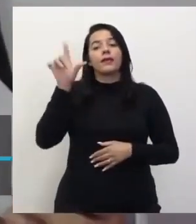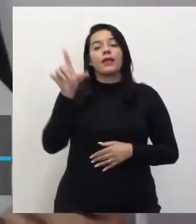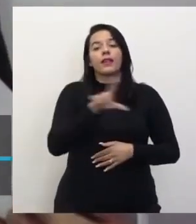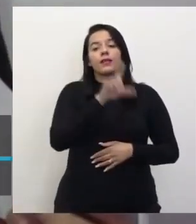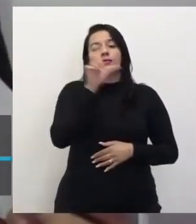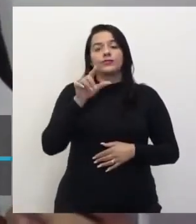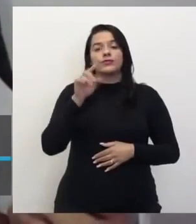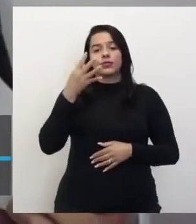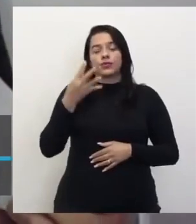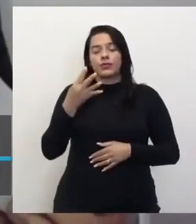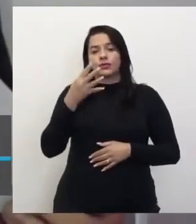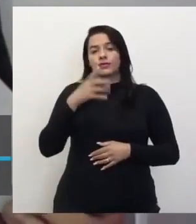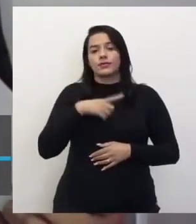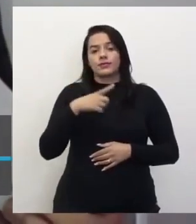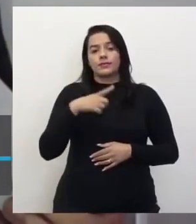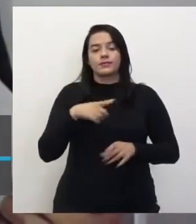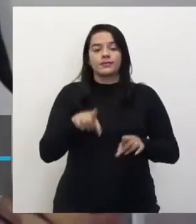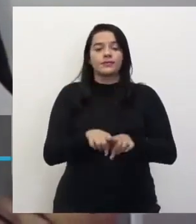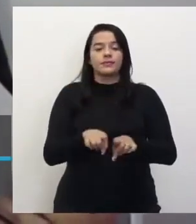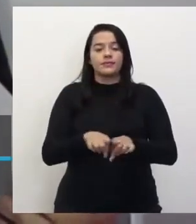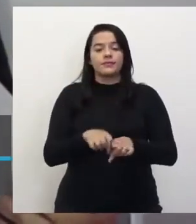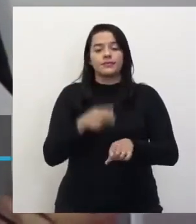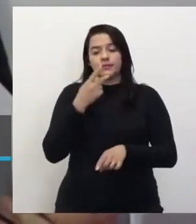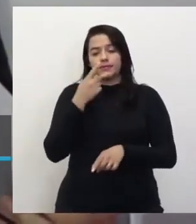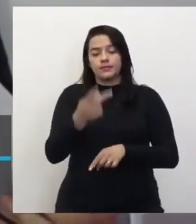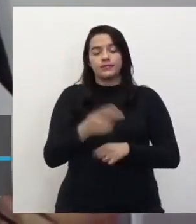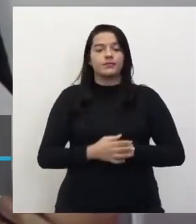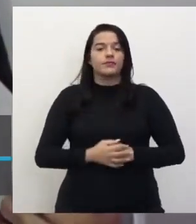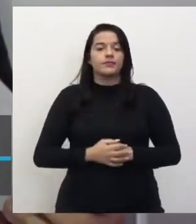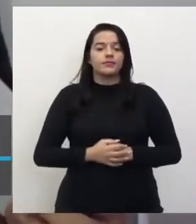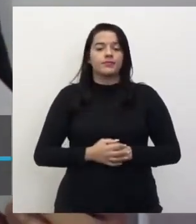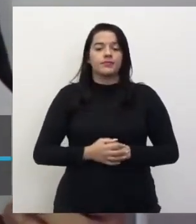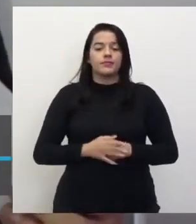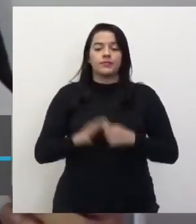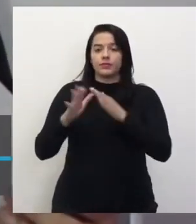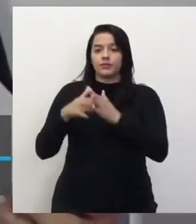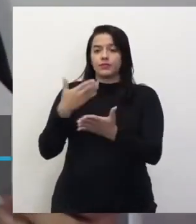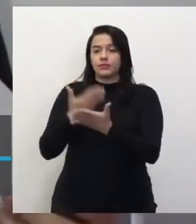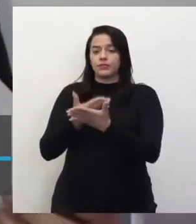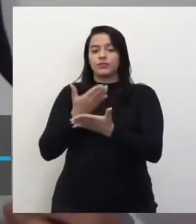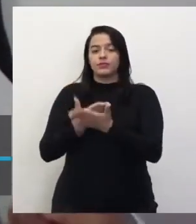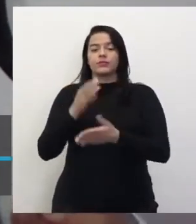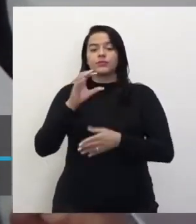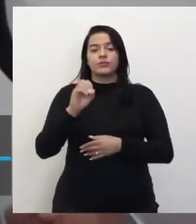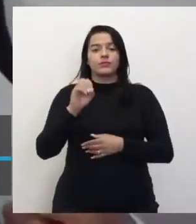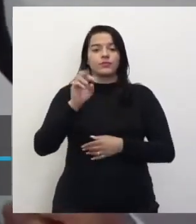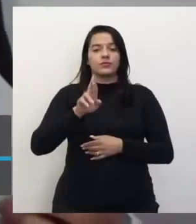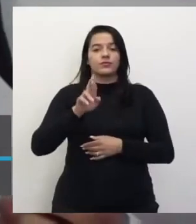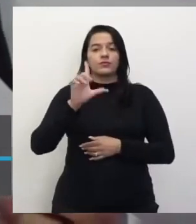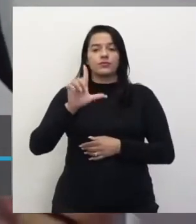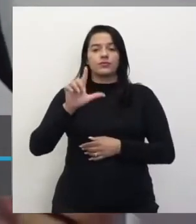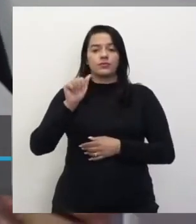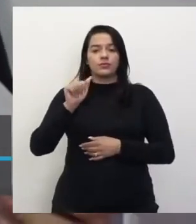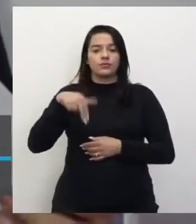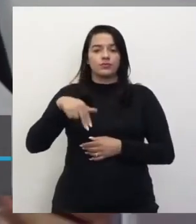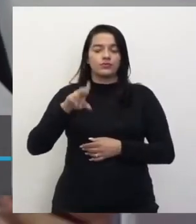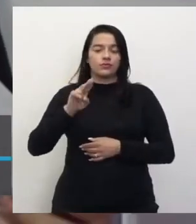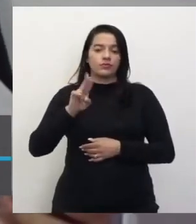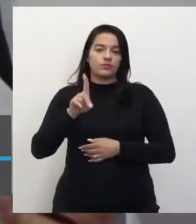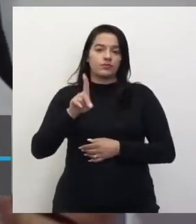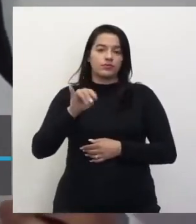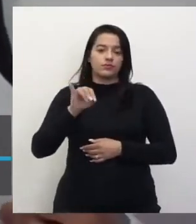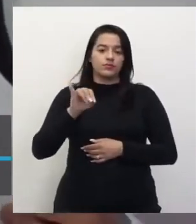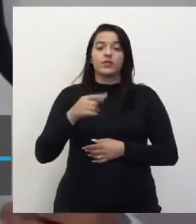para eu comentar. Então é da Escola Orlandi, da D Leste 4, é